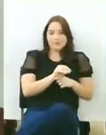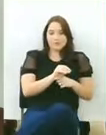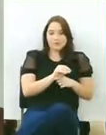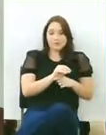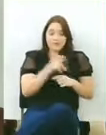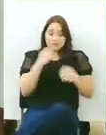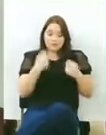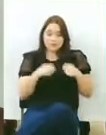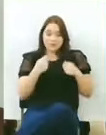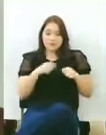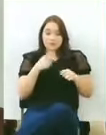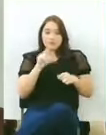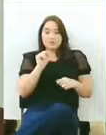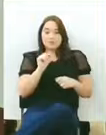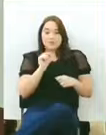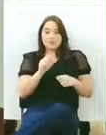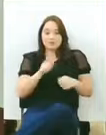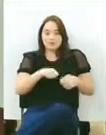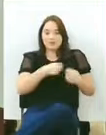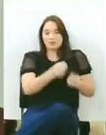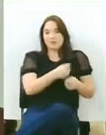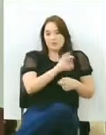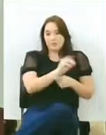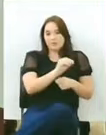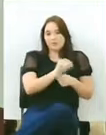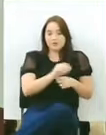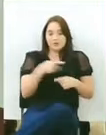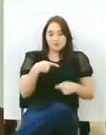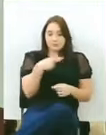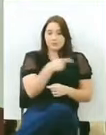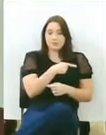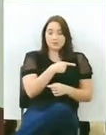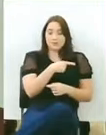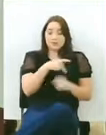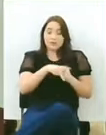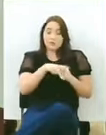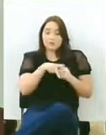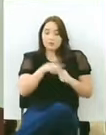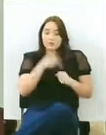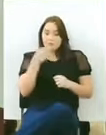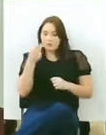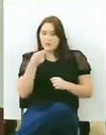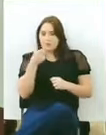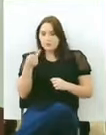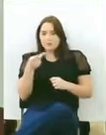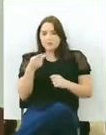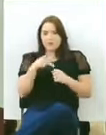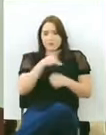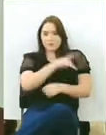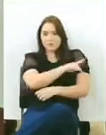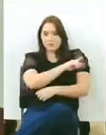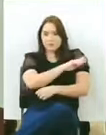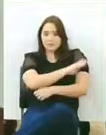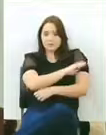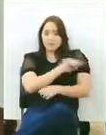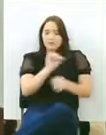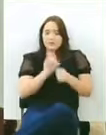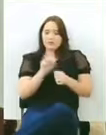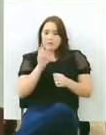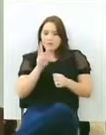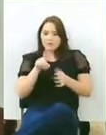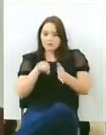cuidado, pastoreando o rebanho de Deus. Quando Pedro se dirige aos presbíteros, ele faz